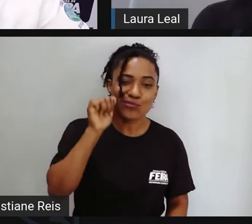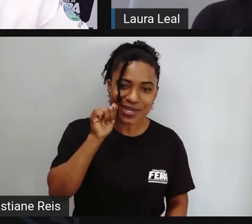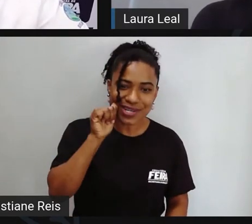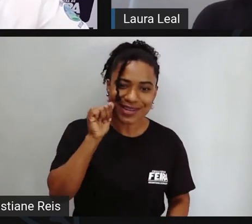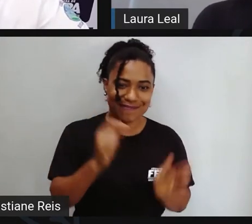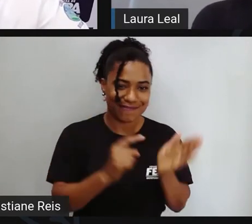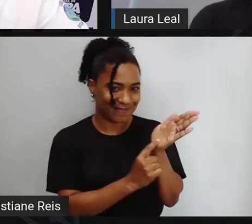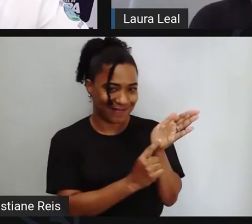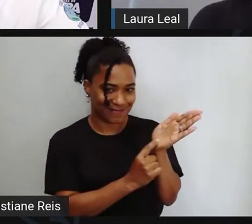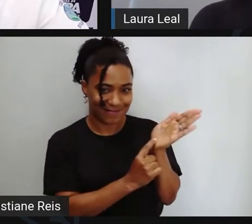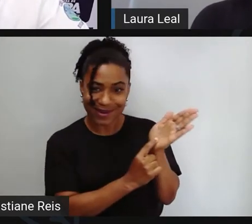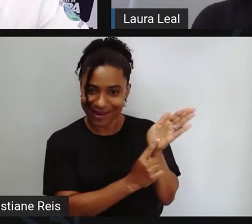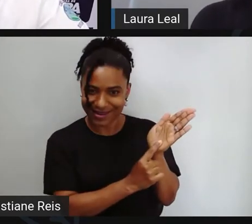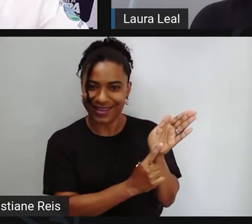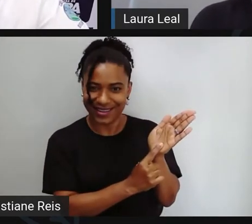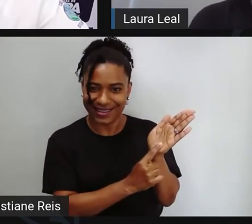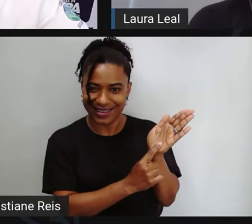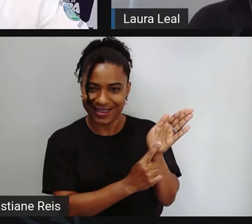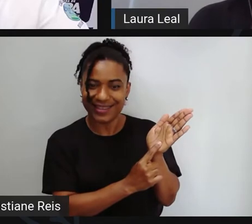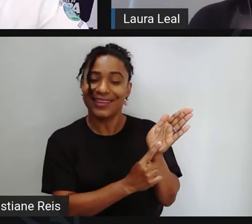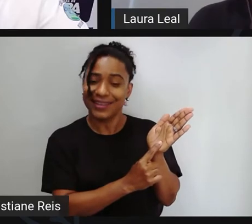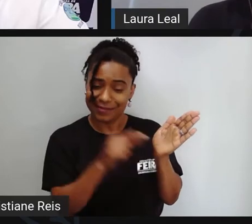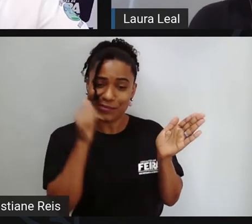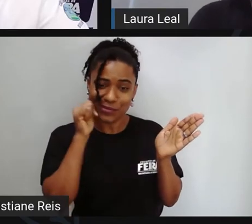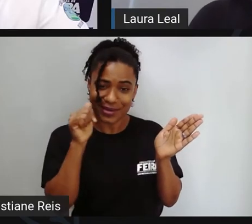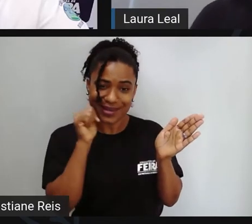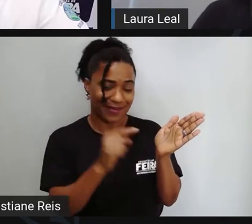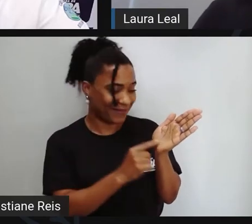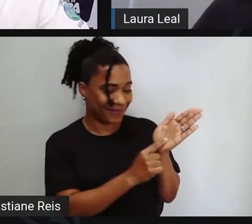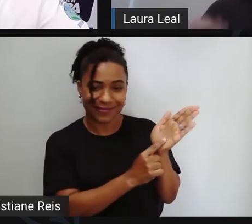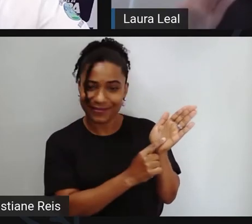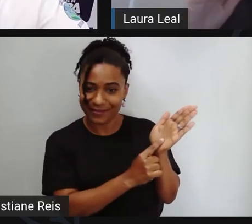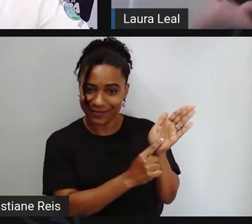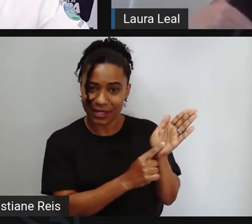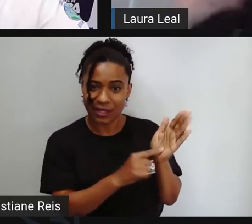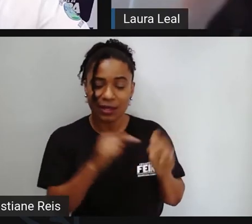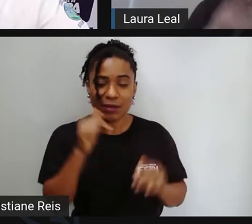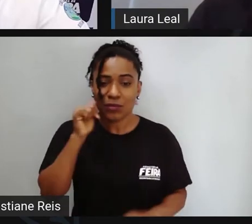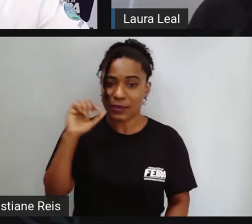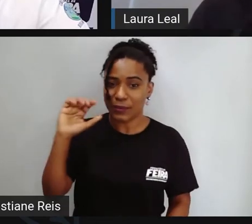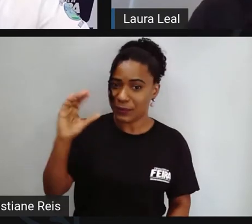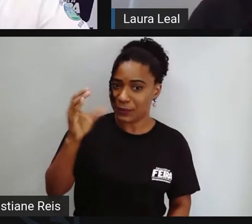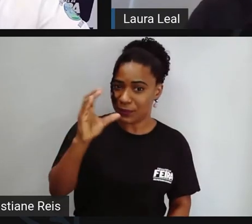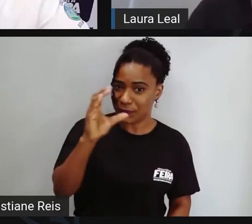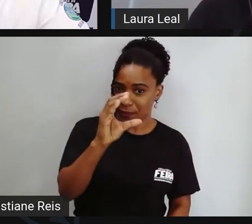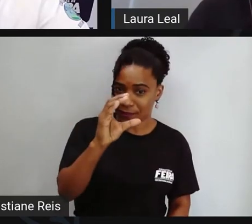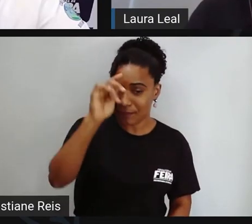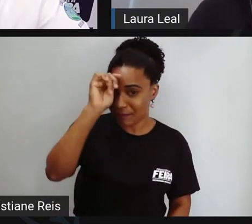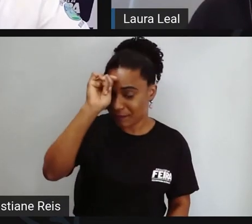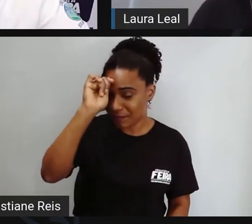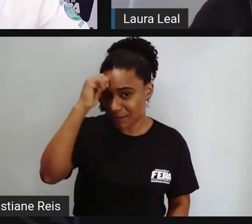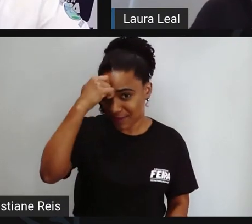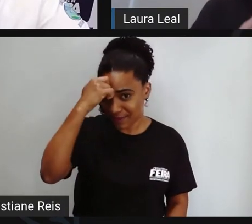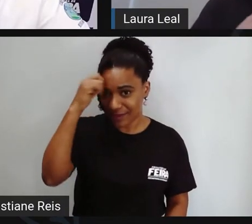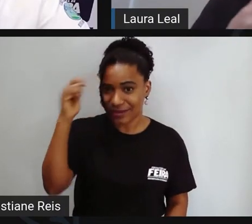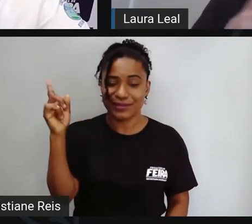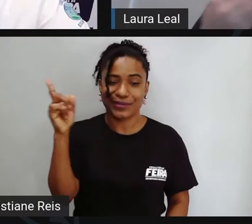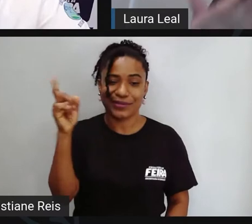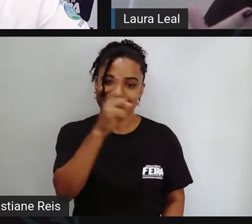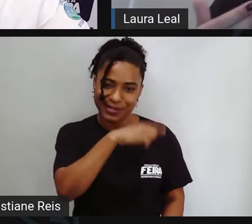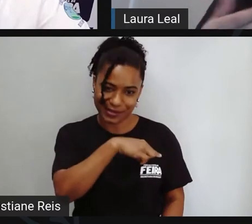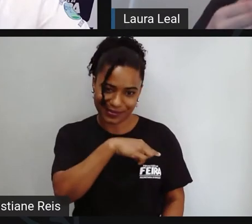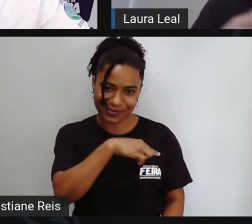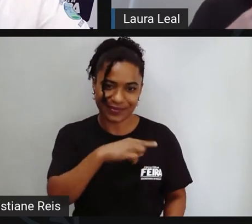Você vai ter muito mais dificuldade em encontrar cientistas mulheres negras, porque você adiciona uma dupla camada de invisibilidade, né?